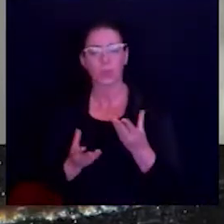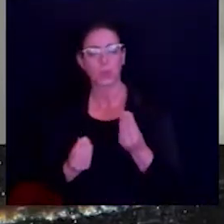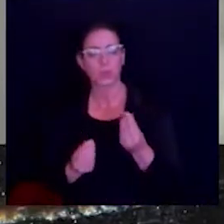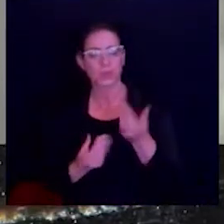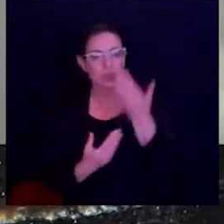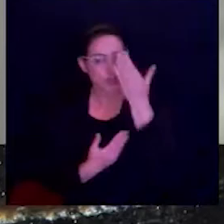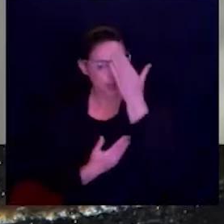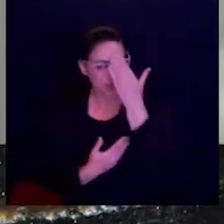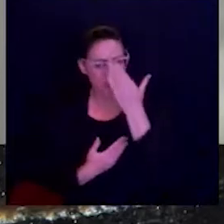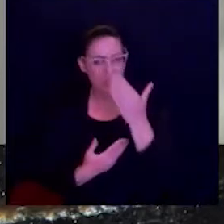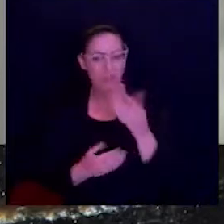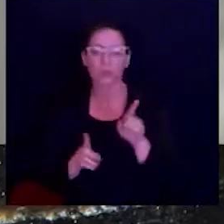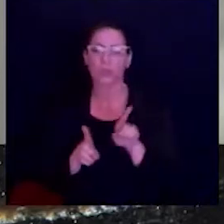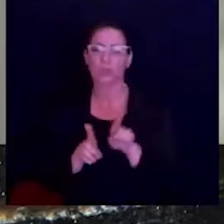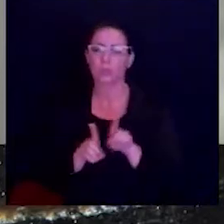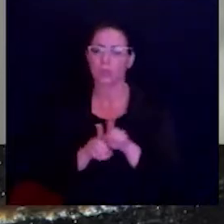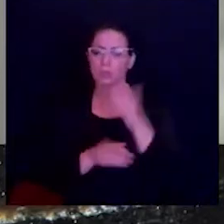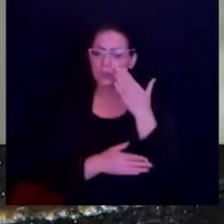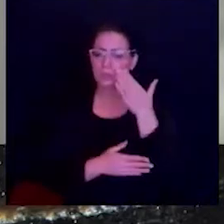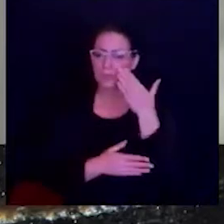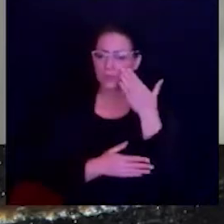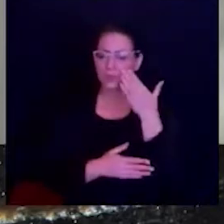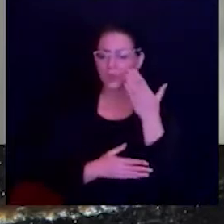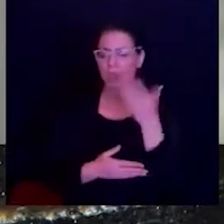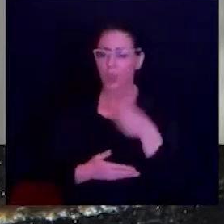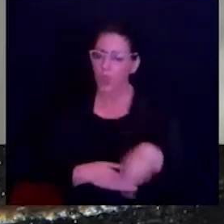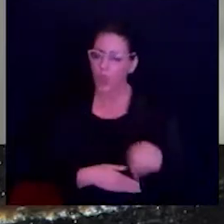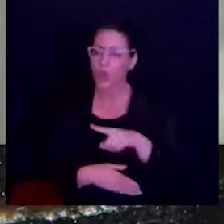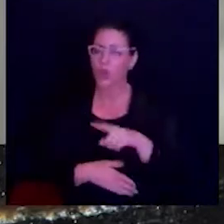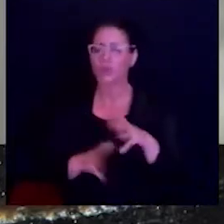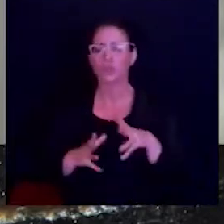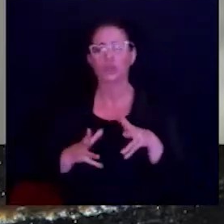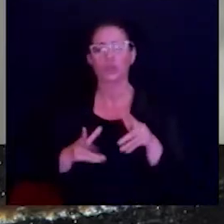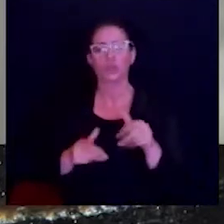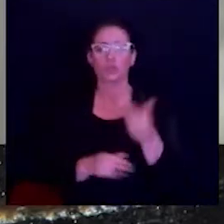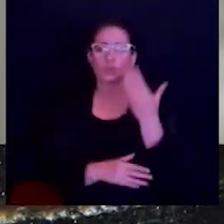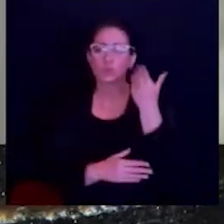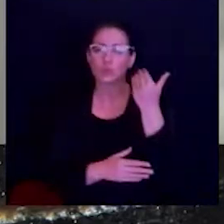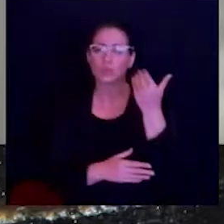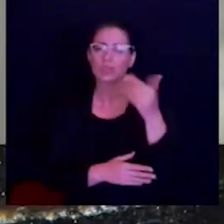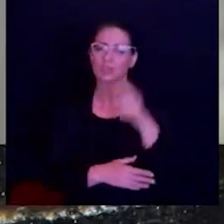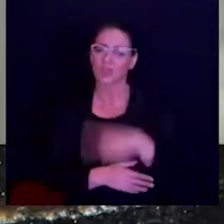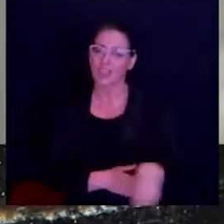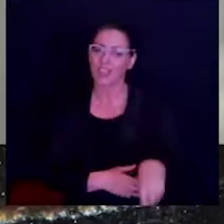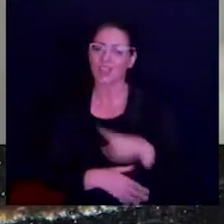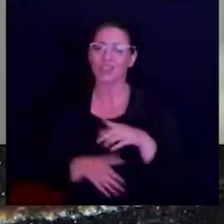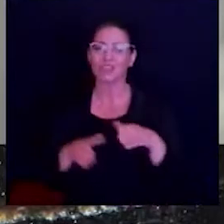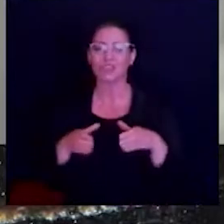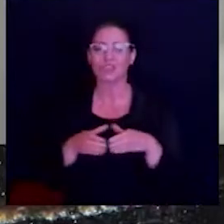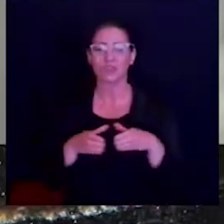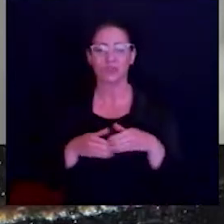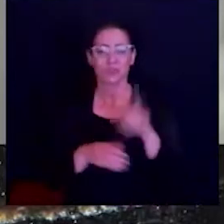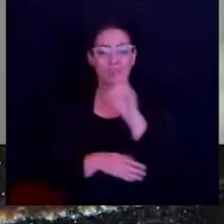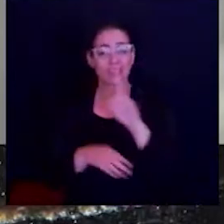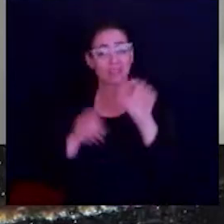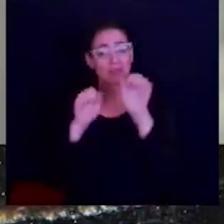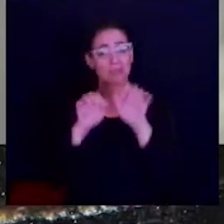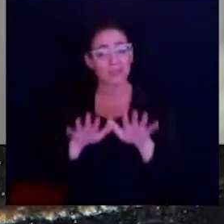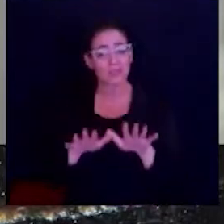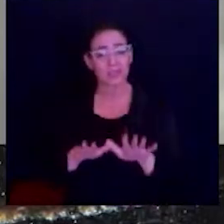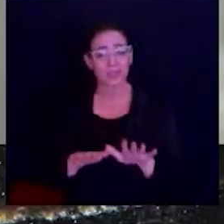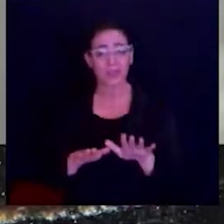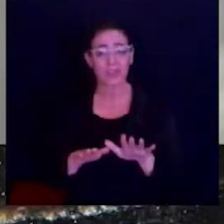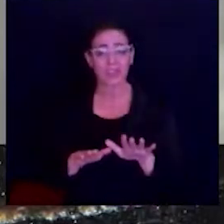e gratidão a todos os formandos de hoje. E, por fim, muito sucesso a todos nós. Que Deus nos abençoe e ilumine nos